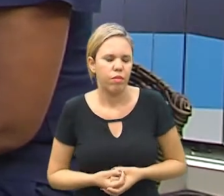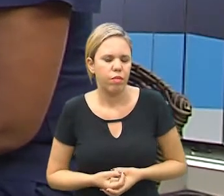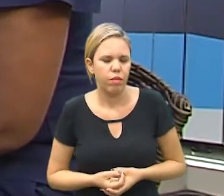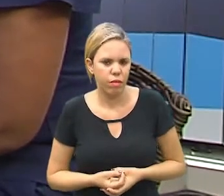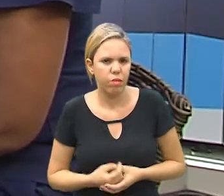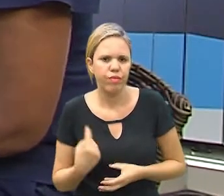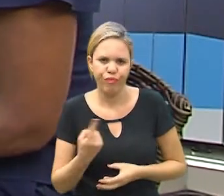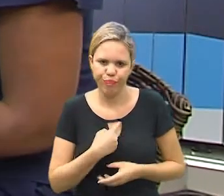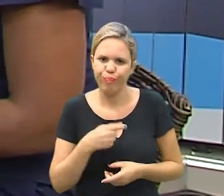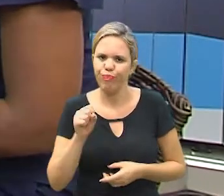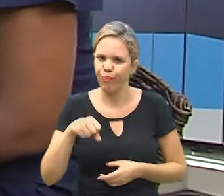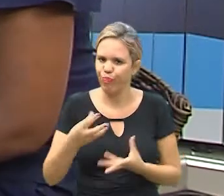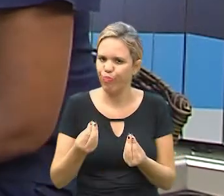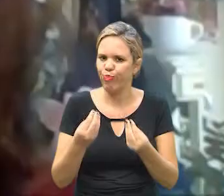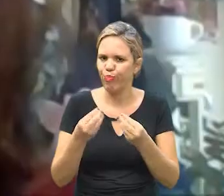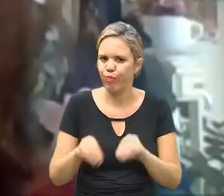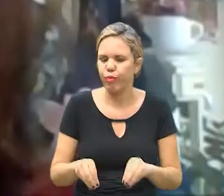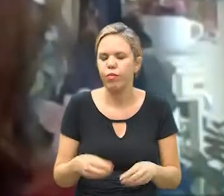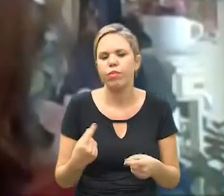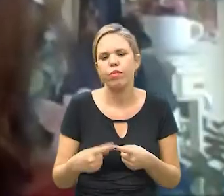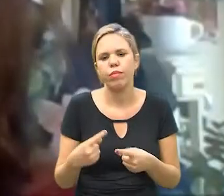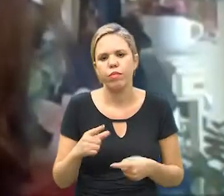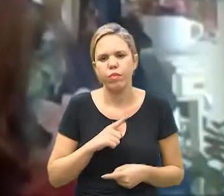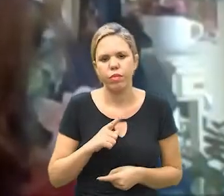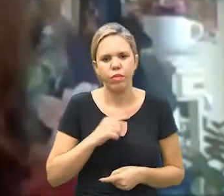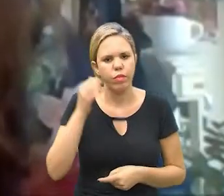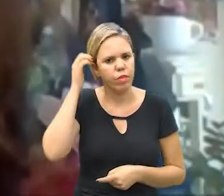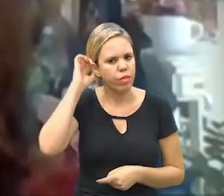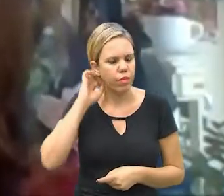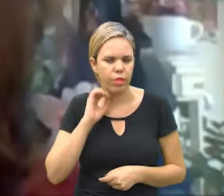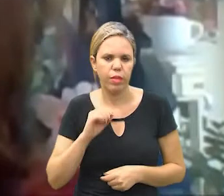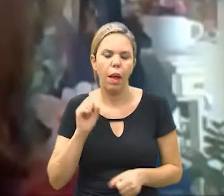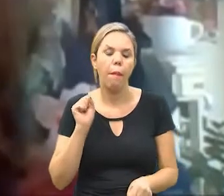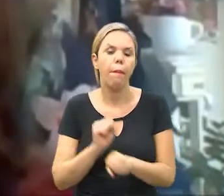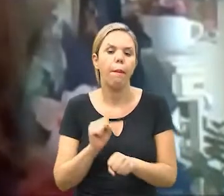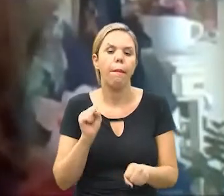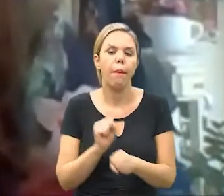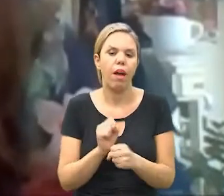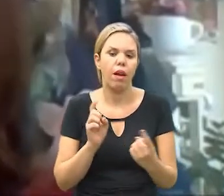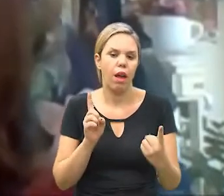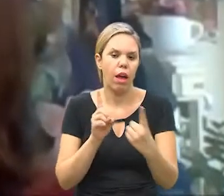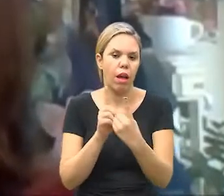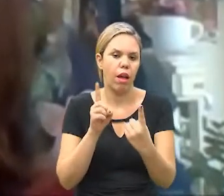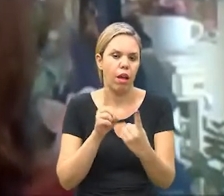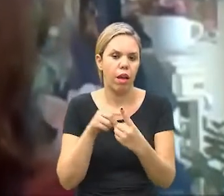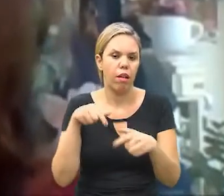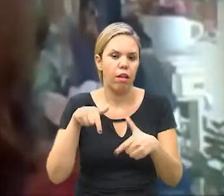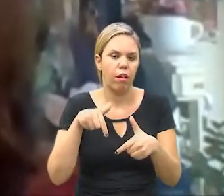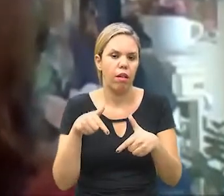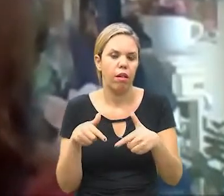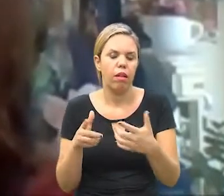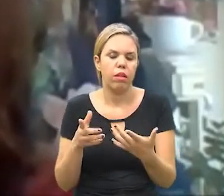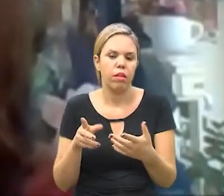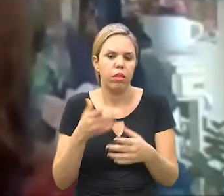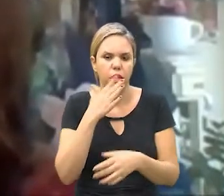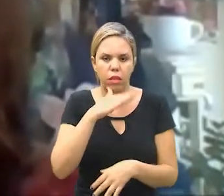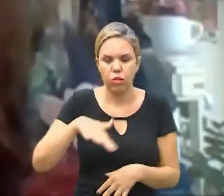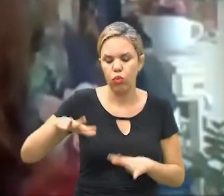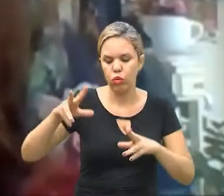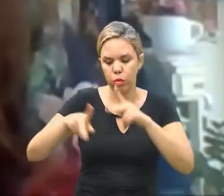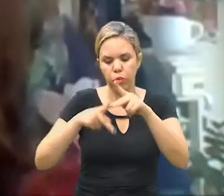Olha, fomos afetados e muito, porque nós tivemos que suspender as nossas atividades. E